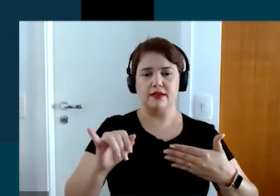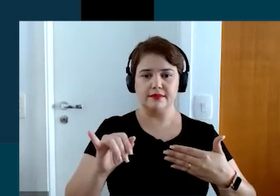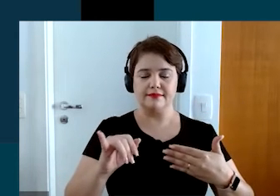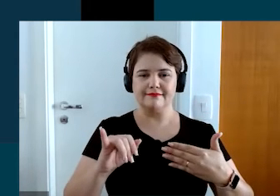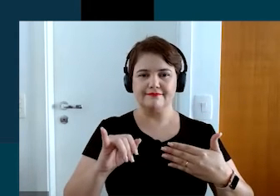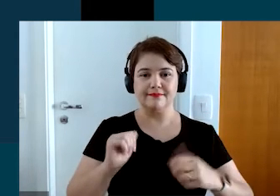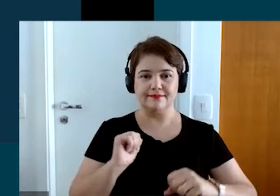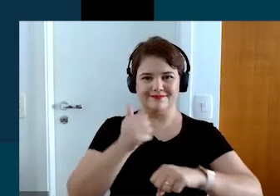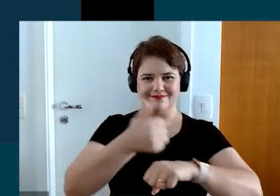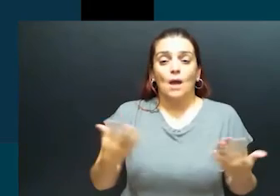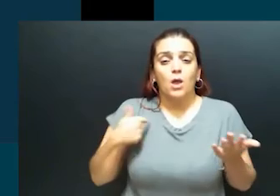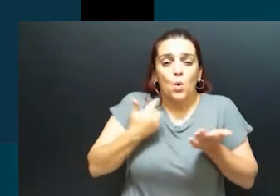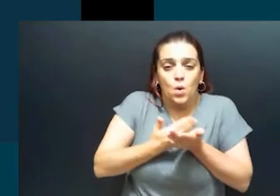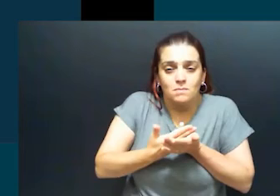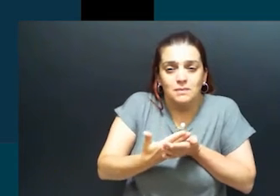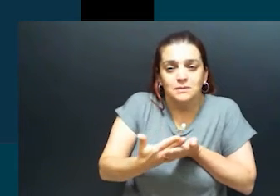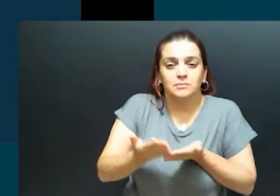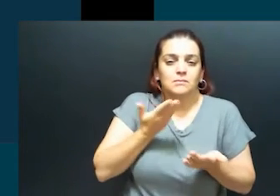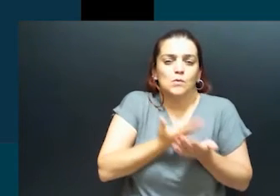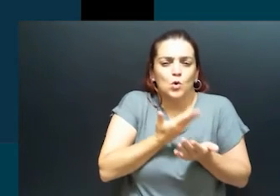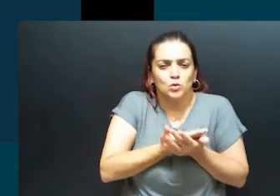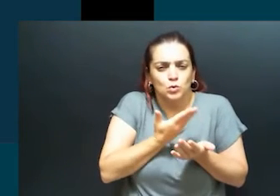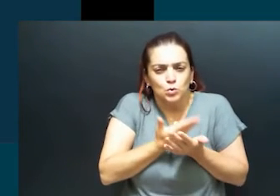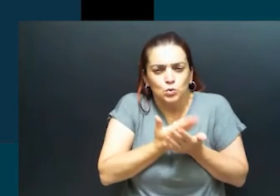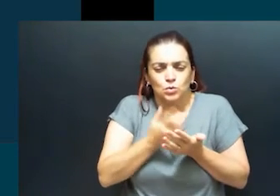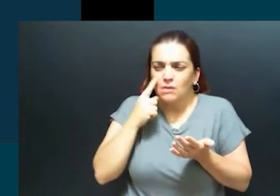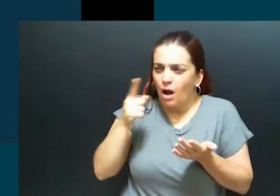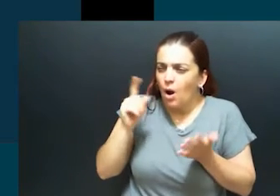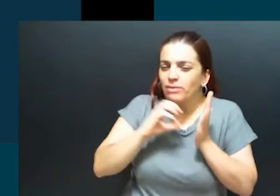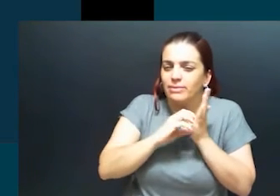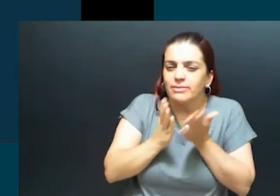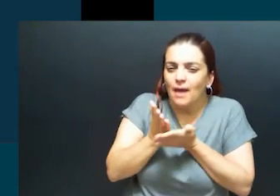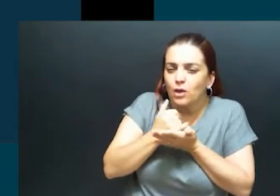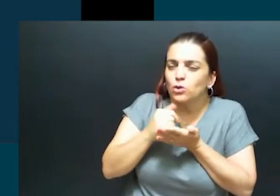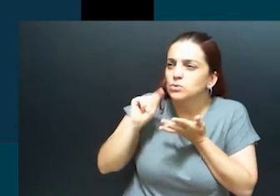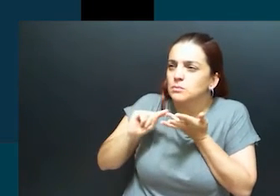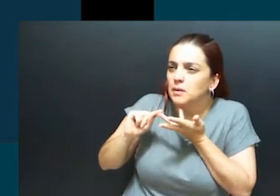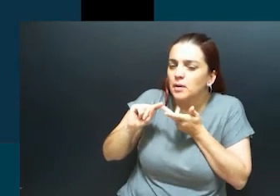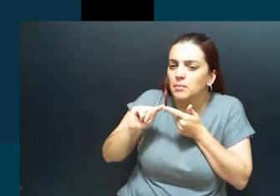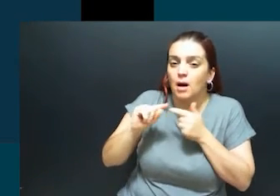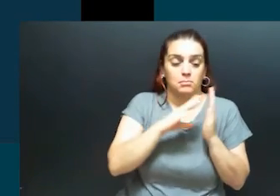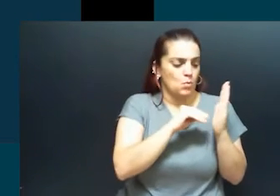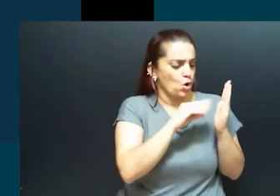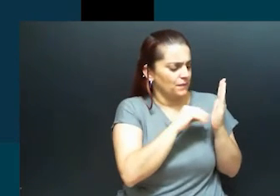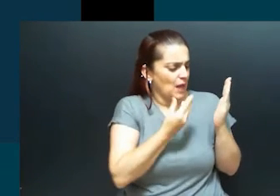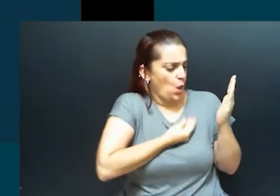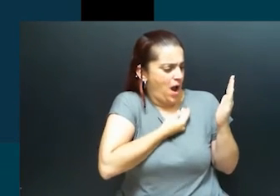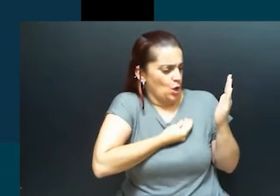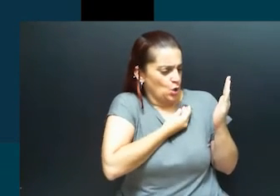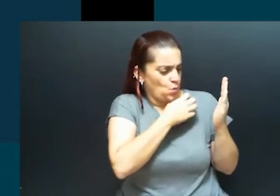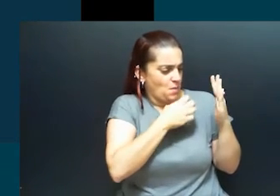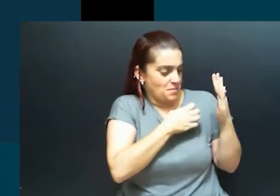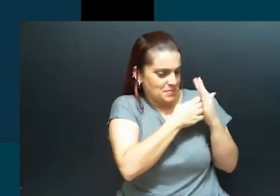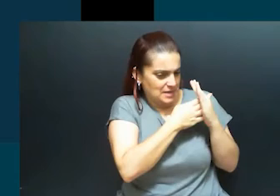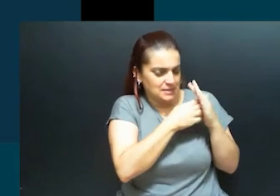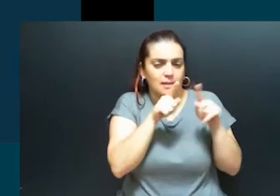comecei a estudar ali um pouco, baseado nesses dados, né, estudar o modelo de negócio da empresa atual e também modelos de negócio